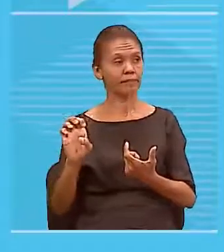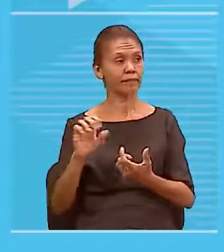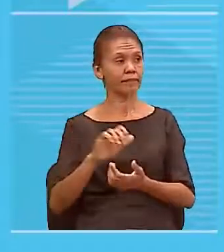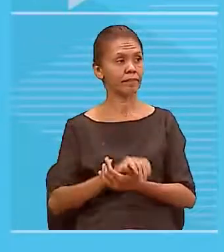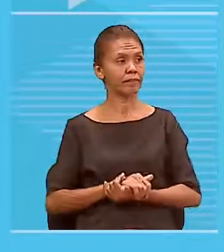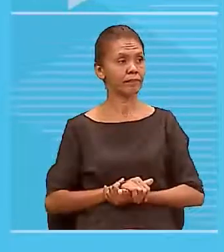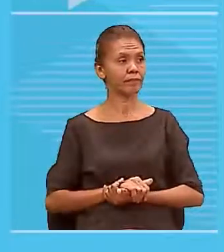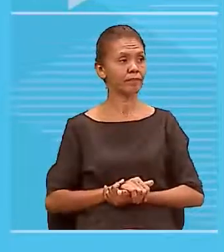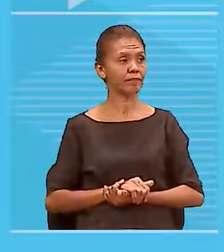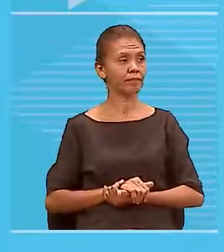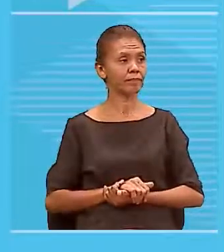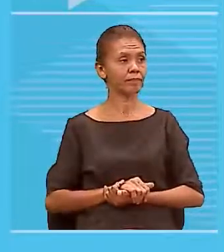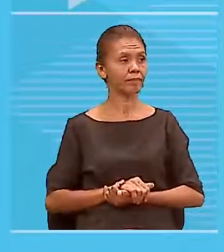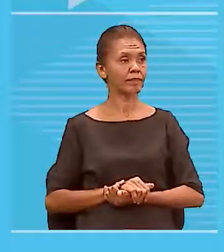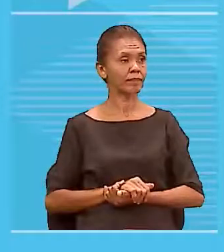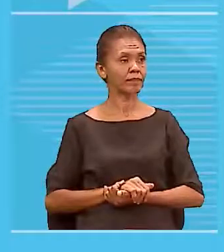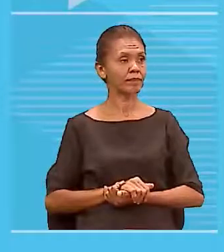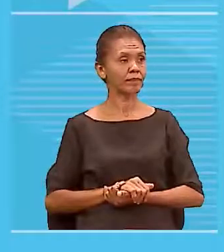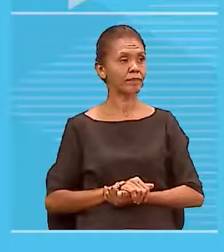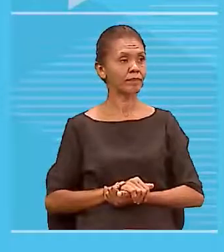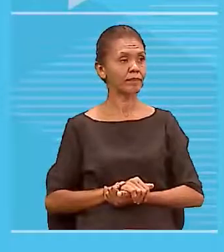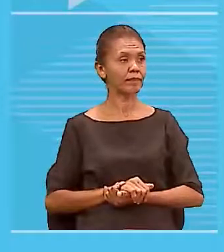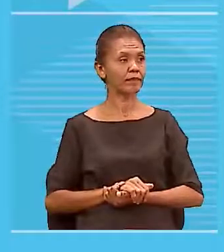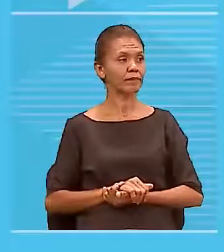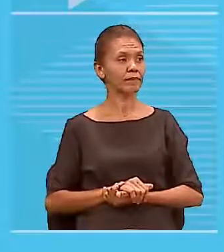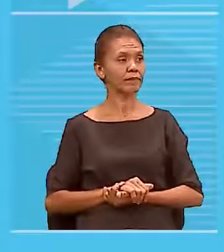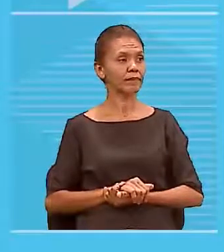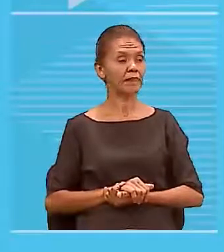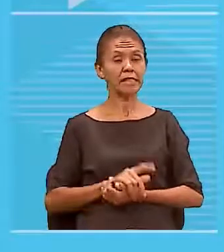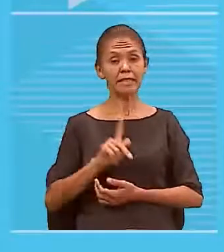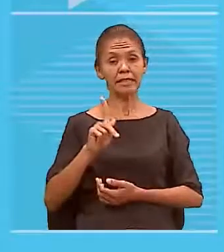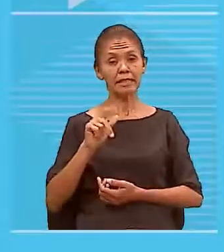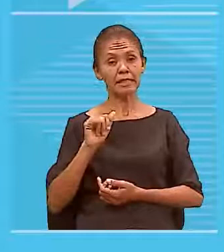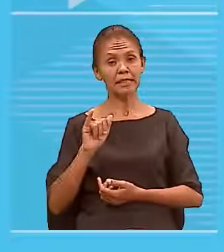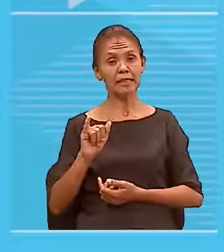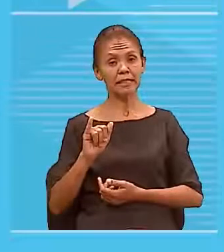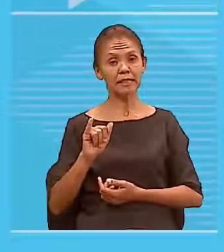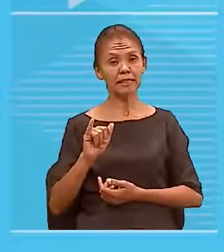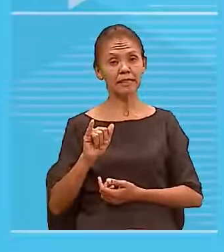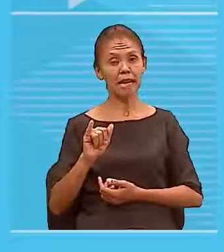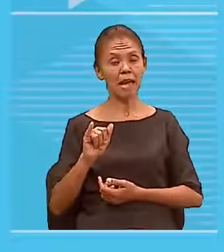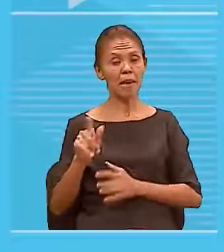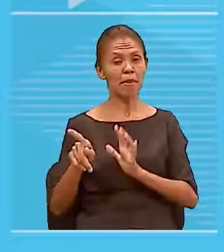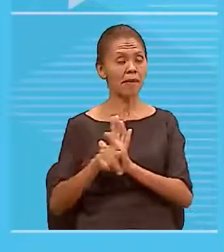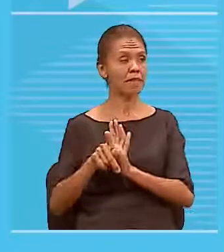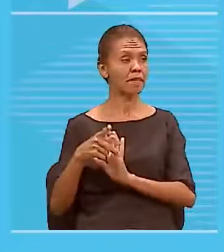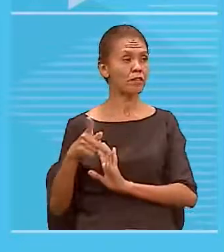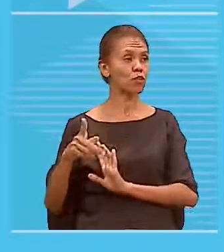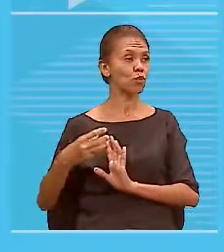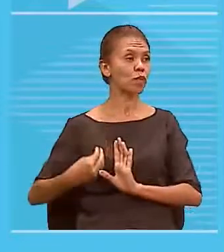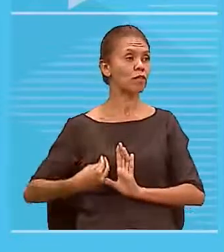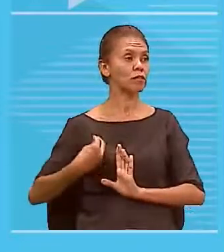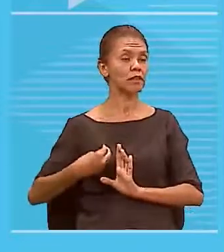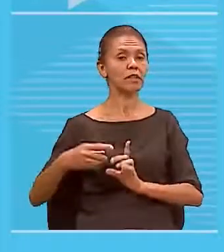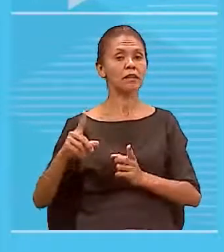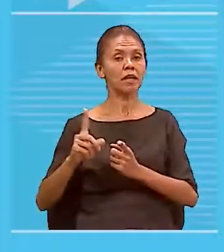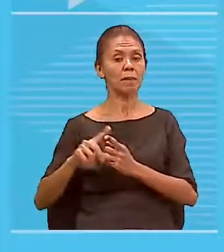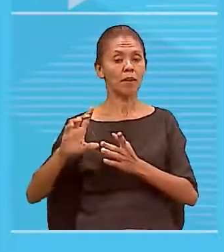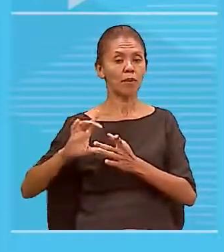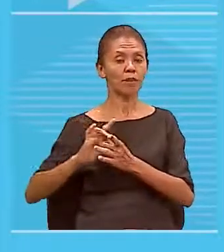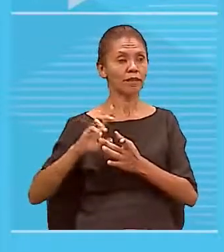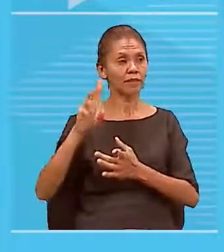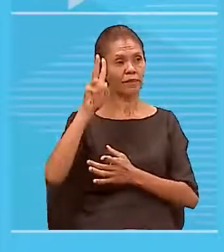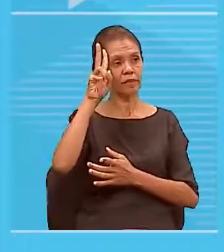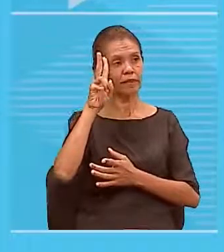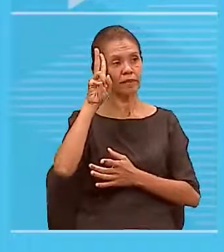faz parte da sua vida também é parte de sua joia esse se é uma conjunção condicional